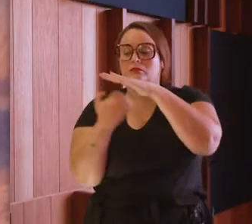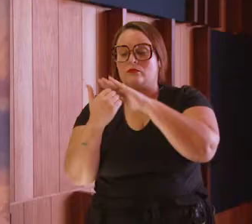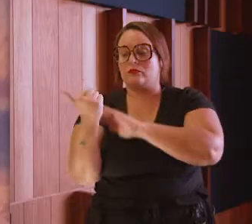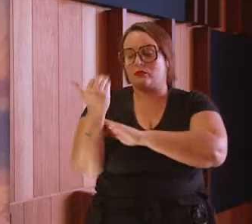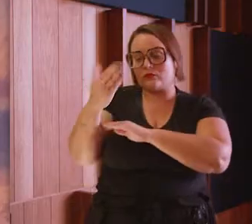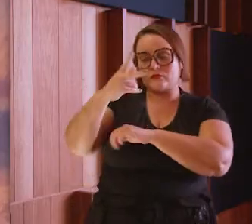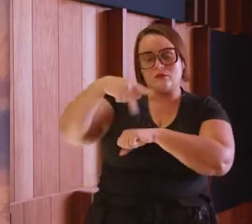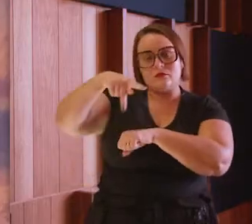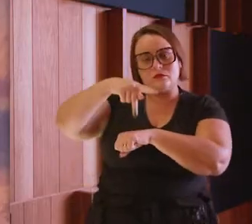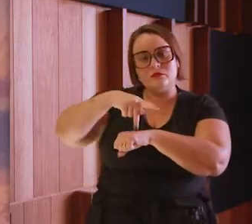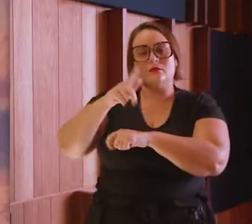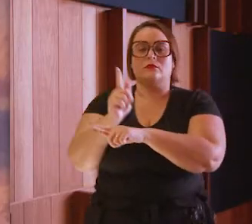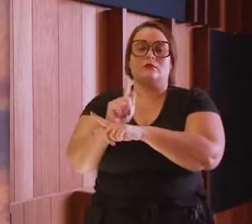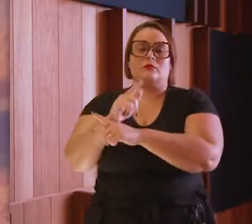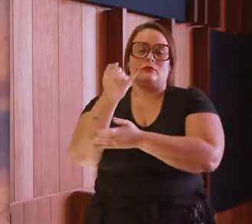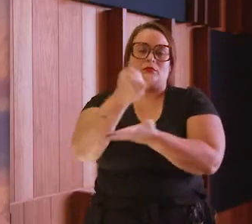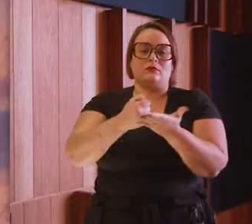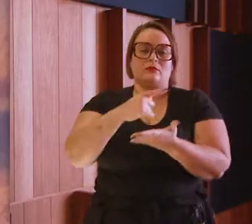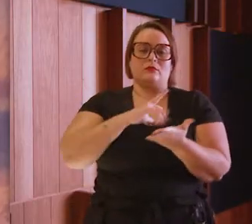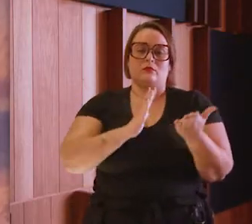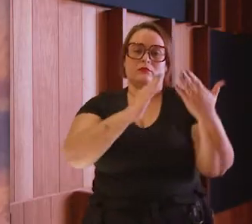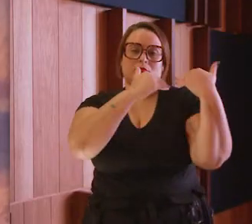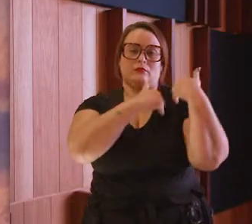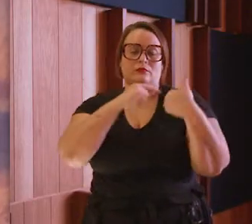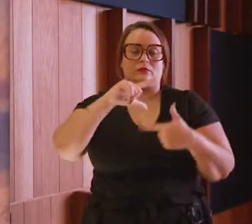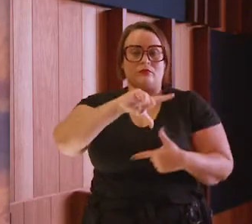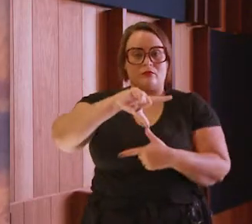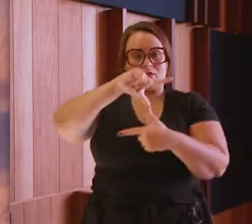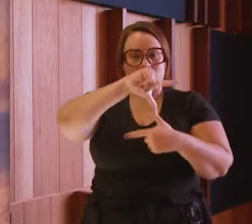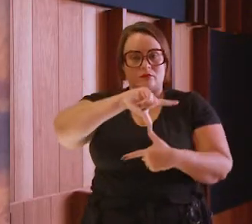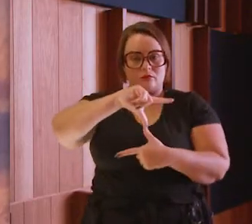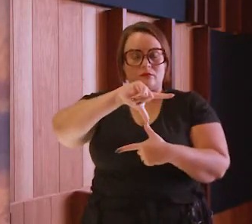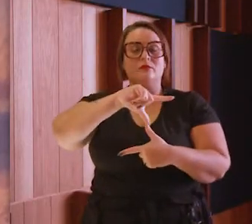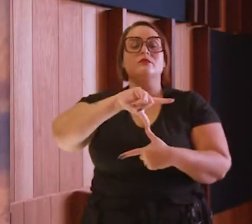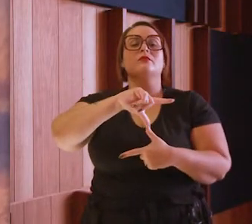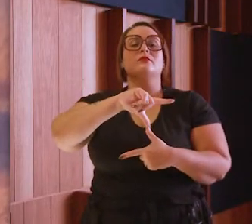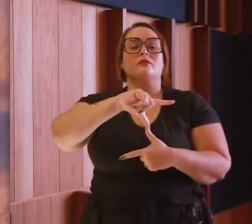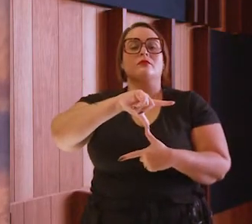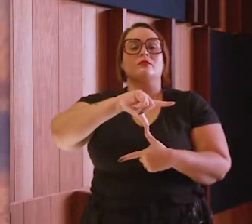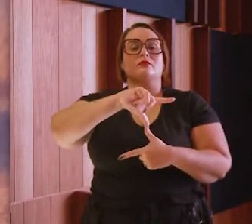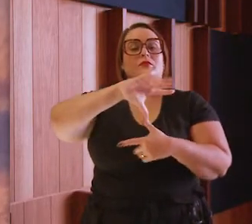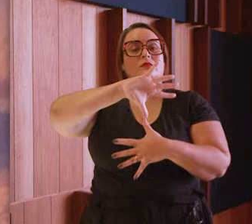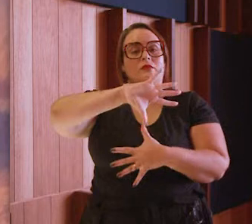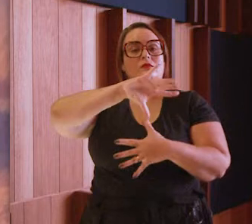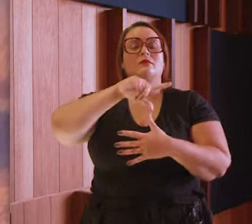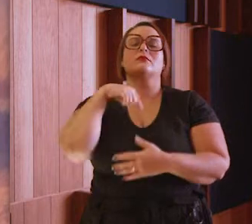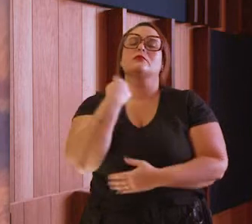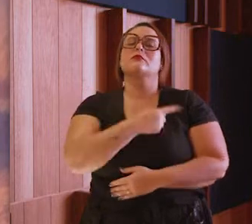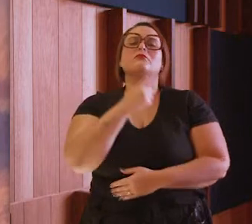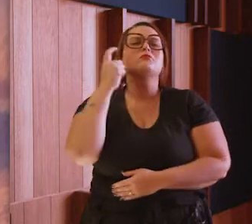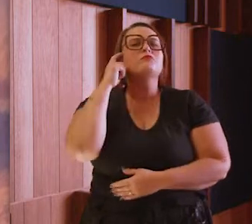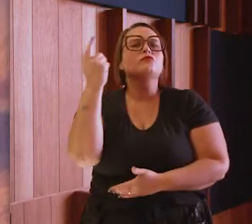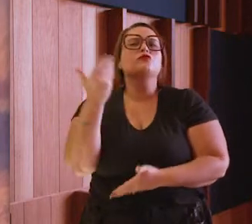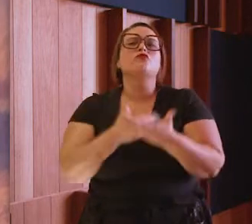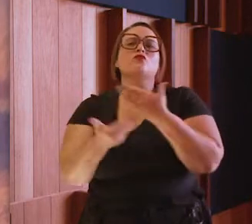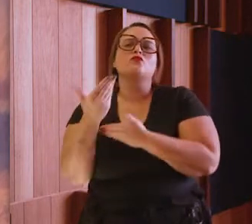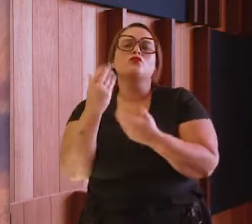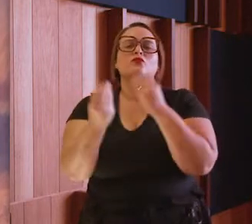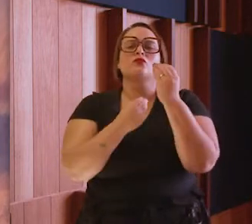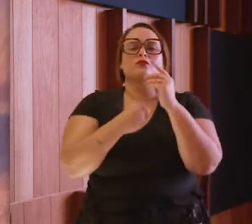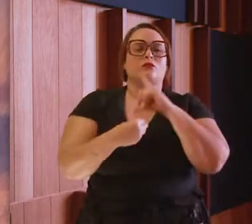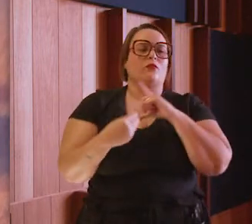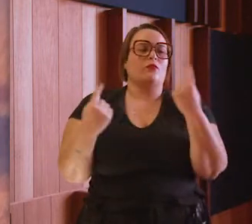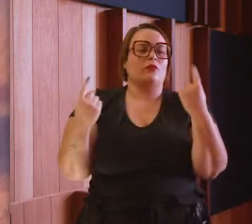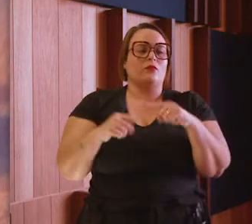gestor tributário com responsabilidade latam, dividindo conosco como é que eles estão encarando esses desafios no dia a